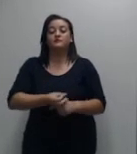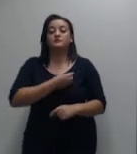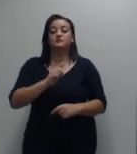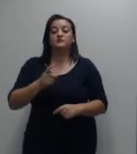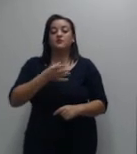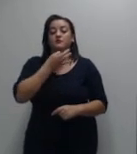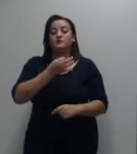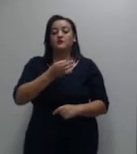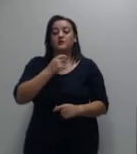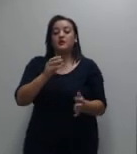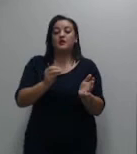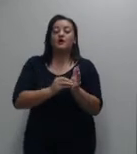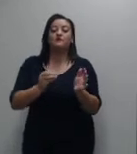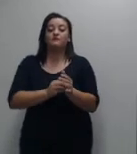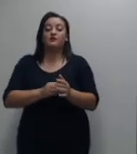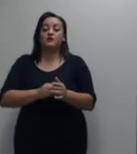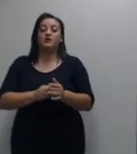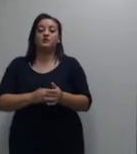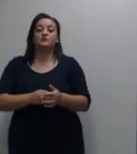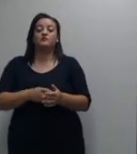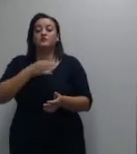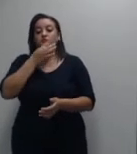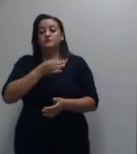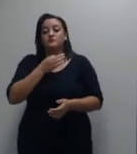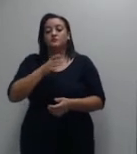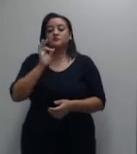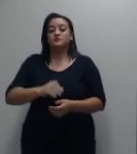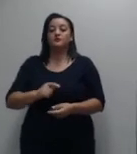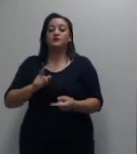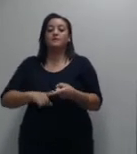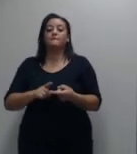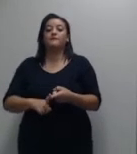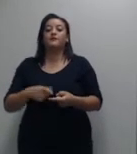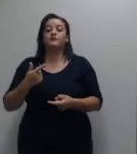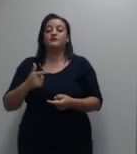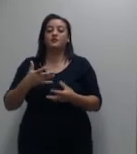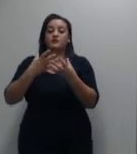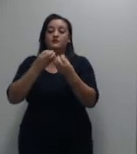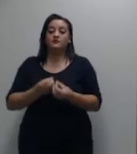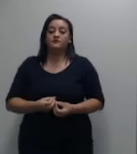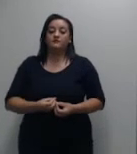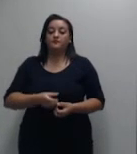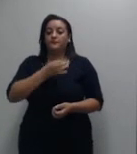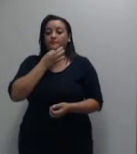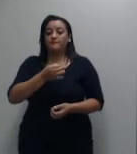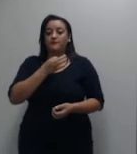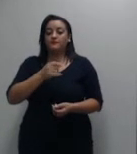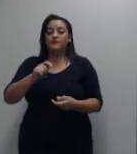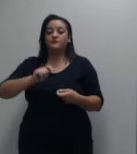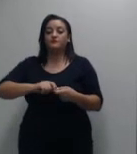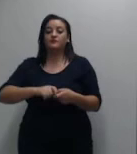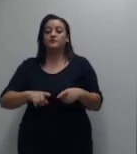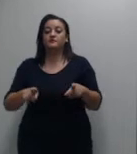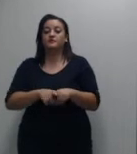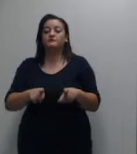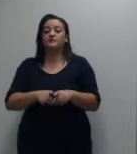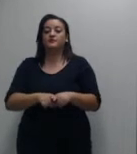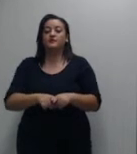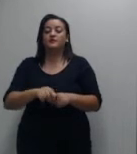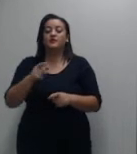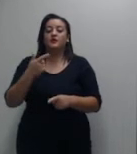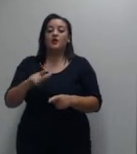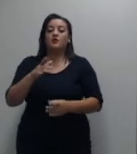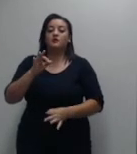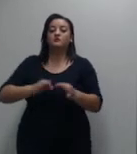alegada falta de fundamentação adequada porque não acolhido o argumento supostamente arrimado em outros